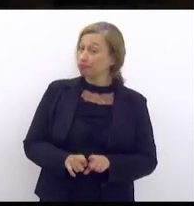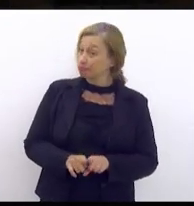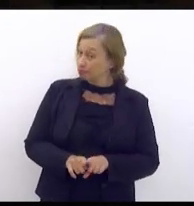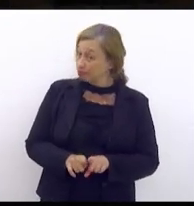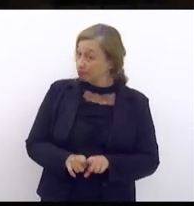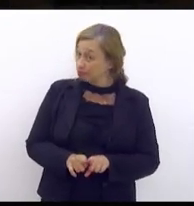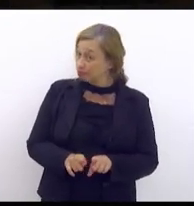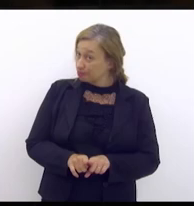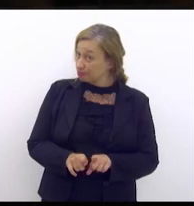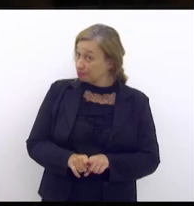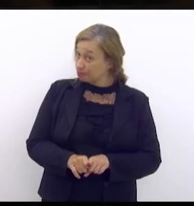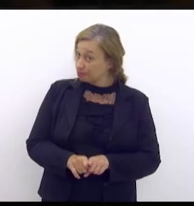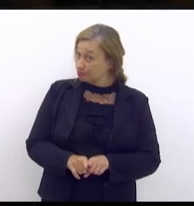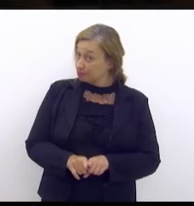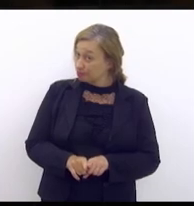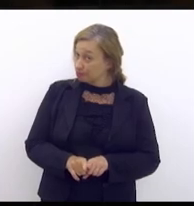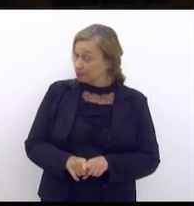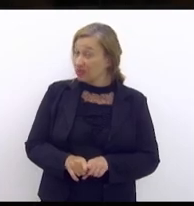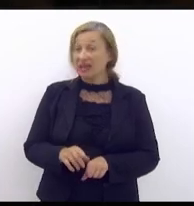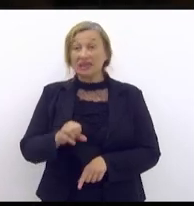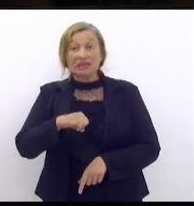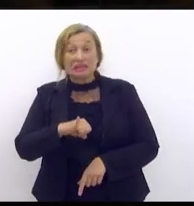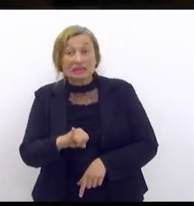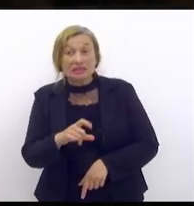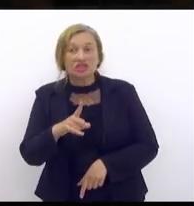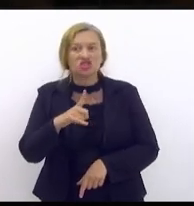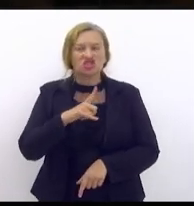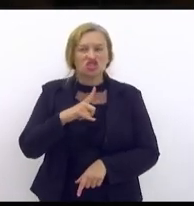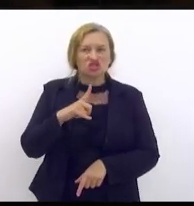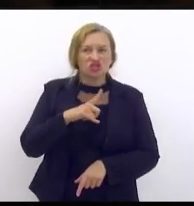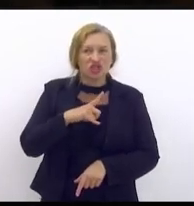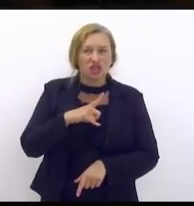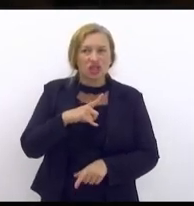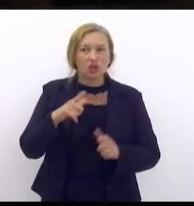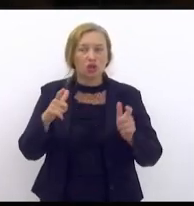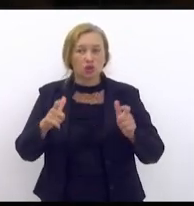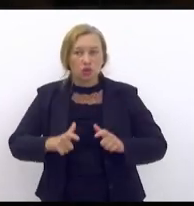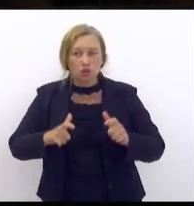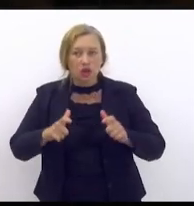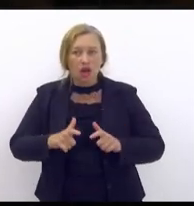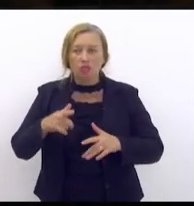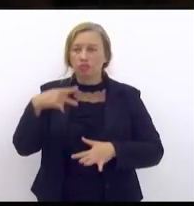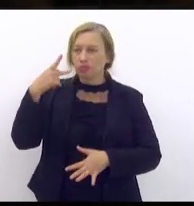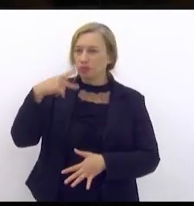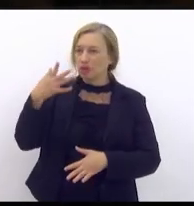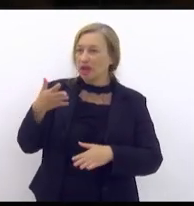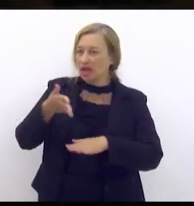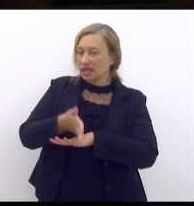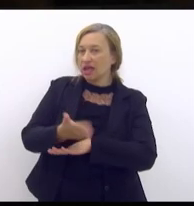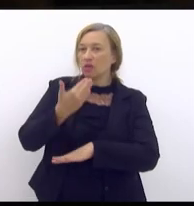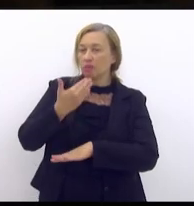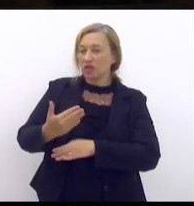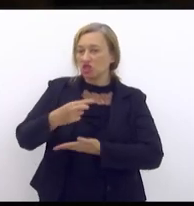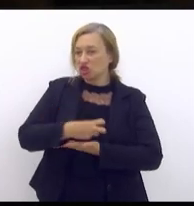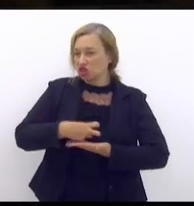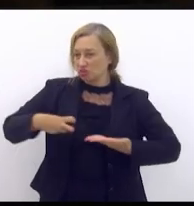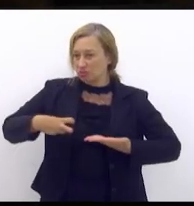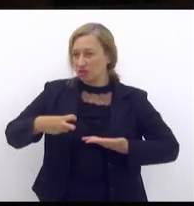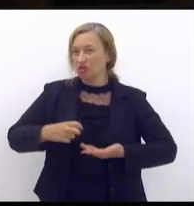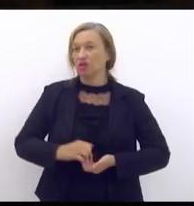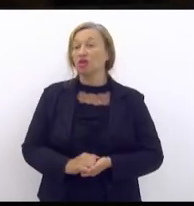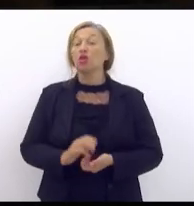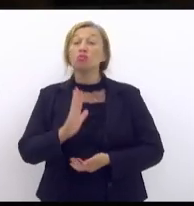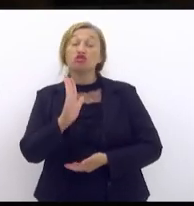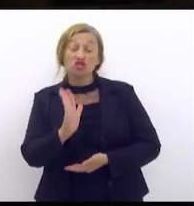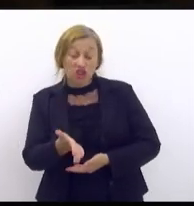quiçá, se houver ambiente político, entrar com pedido de impeachment, como